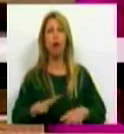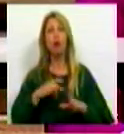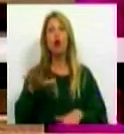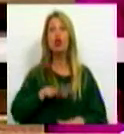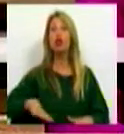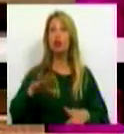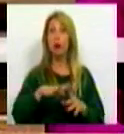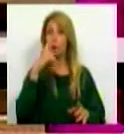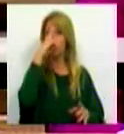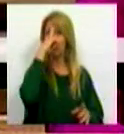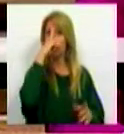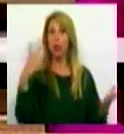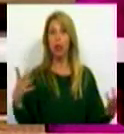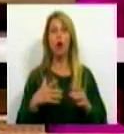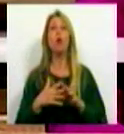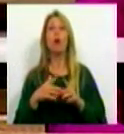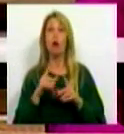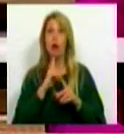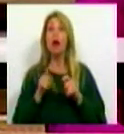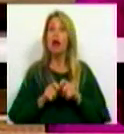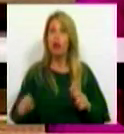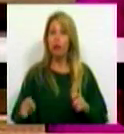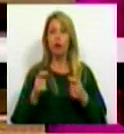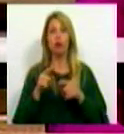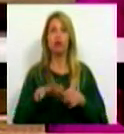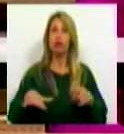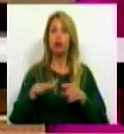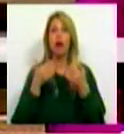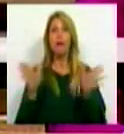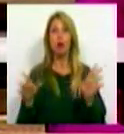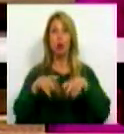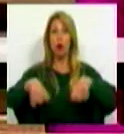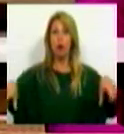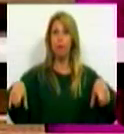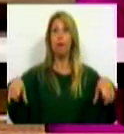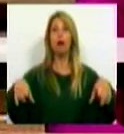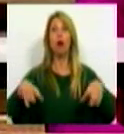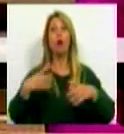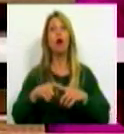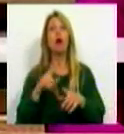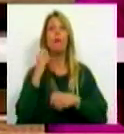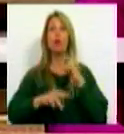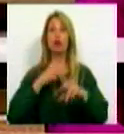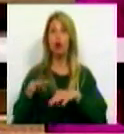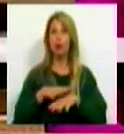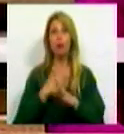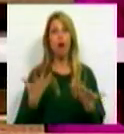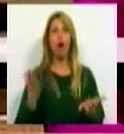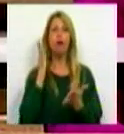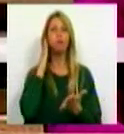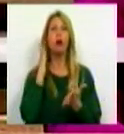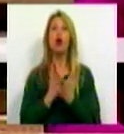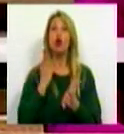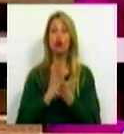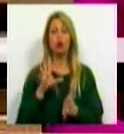cidadão, serão definidas prioridades para a abertura destes balcões de atendimento, estando a Agência para a Modernização Administrativa a estudar os mecanismos de financiamento